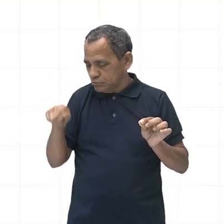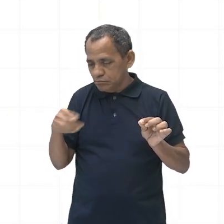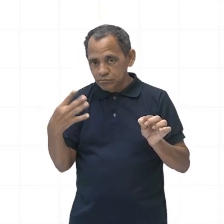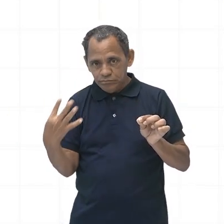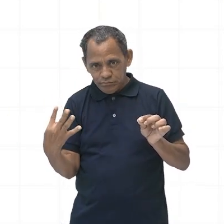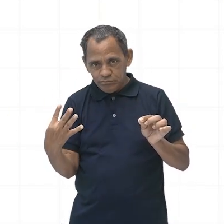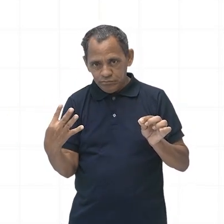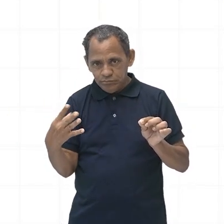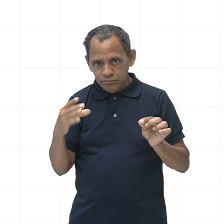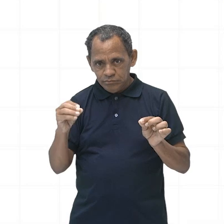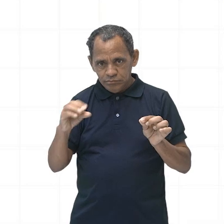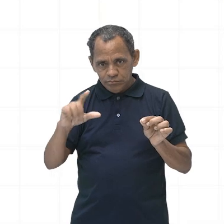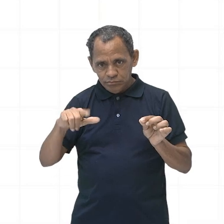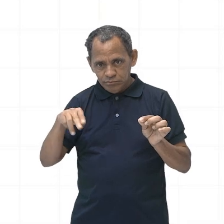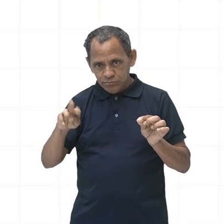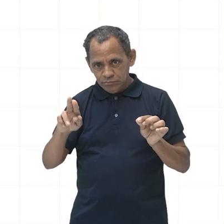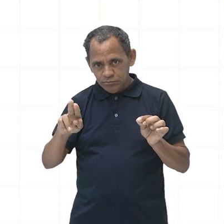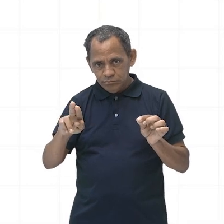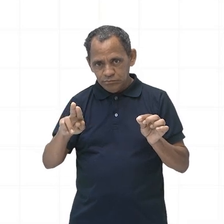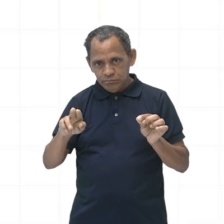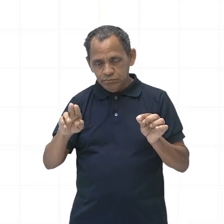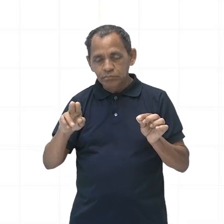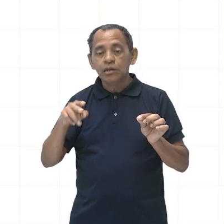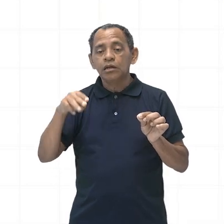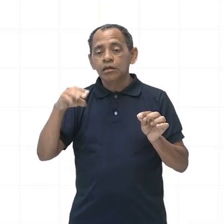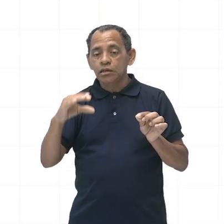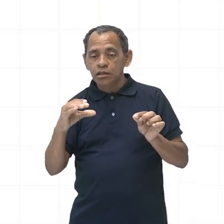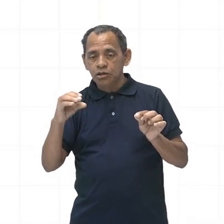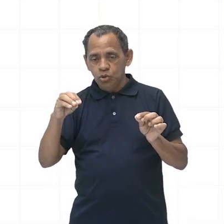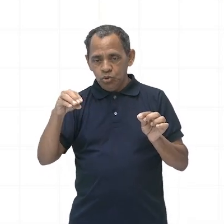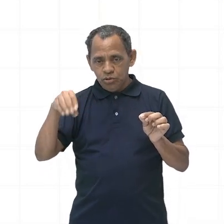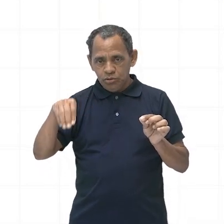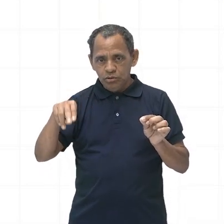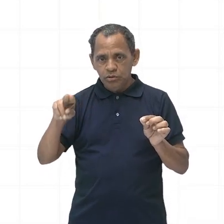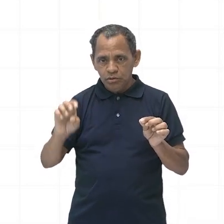cone? Então, eu tenho que imaginar o seguinte.